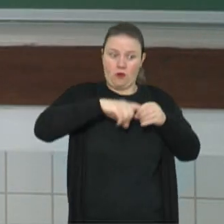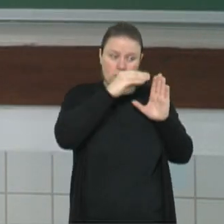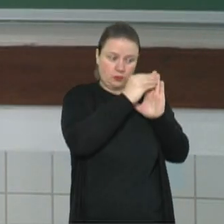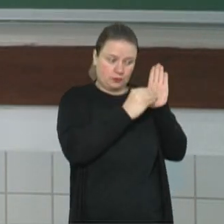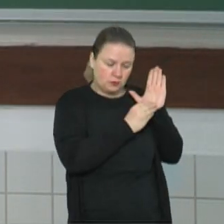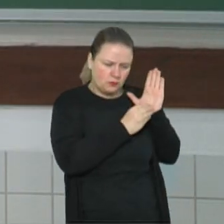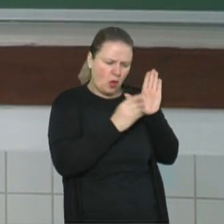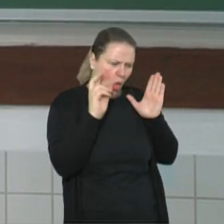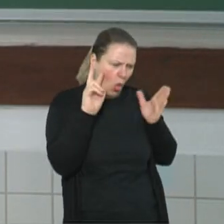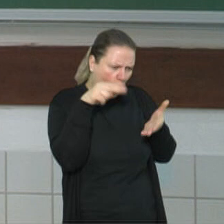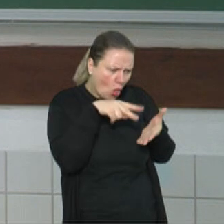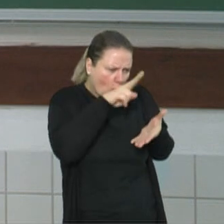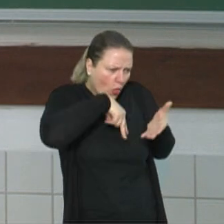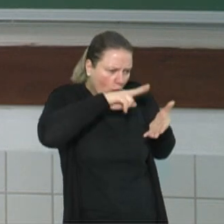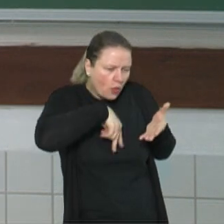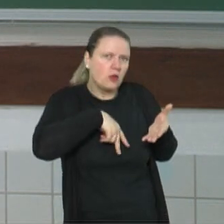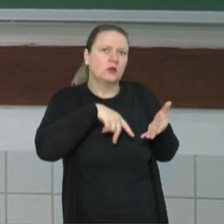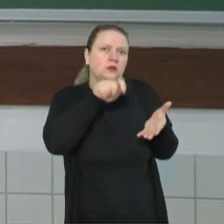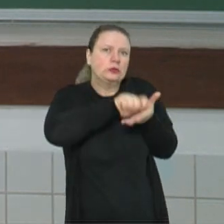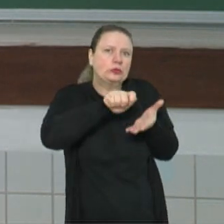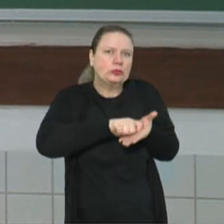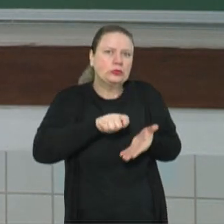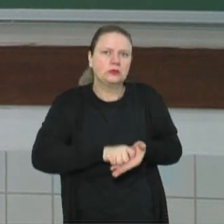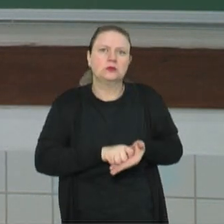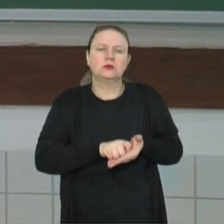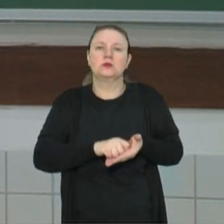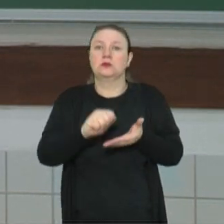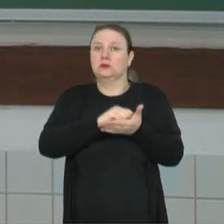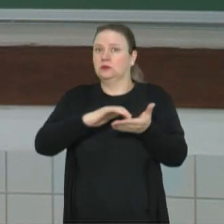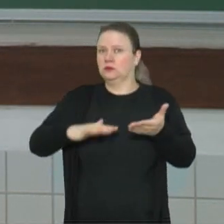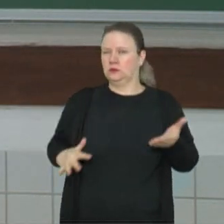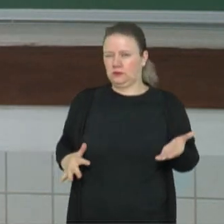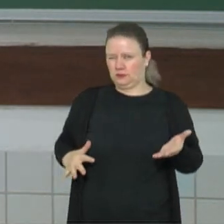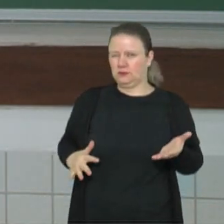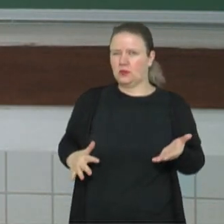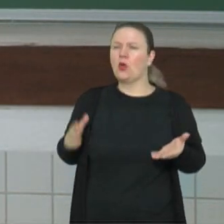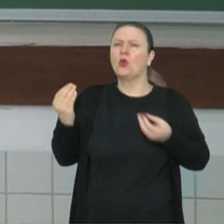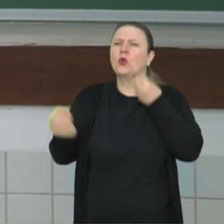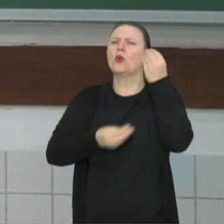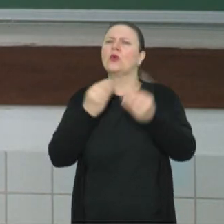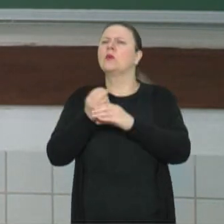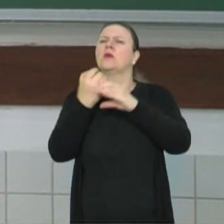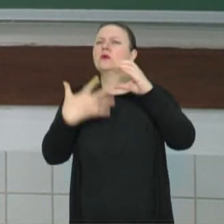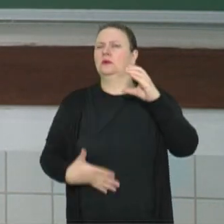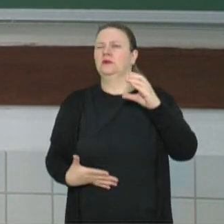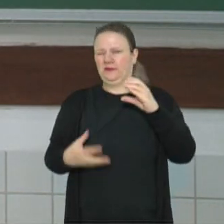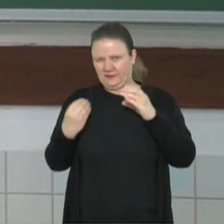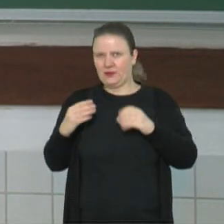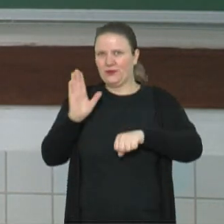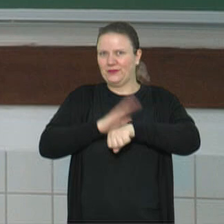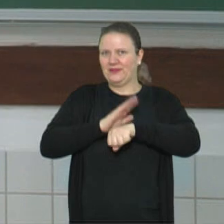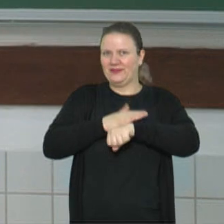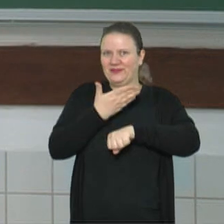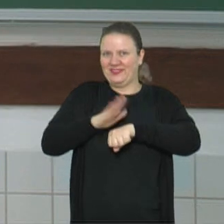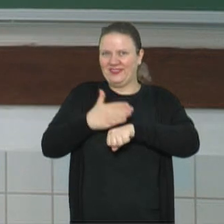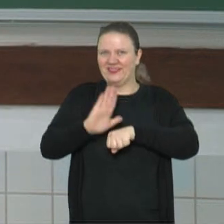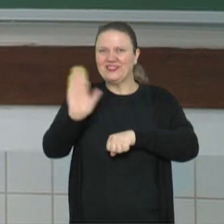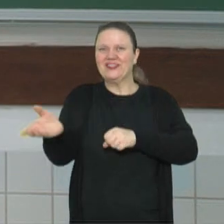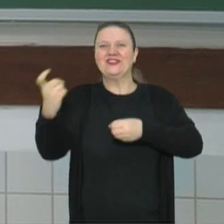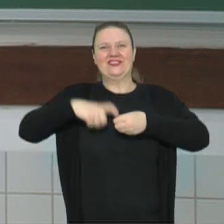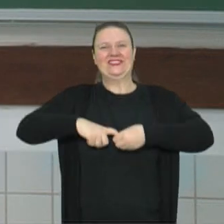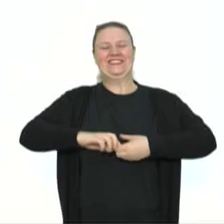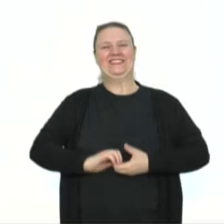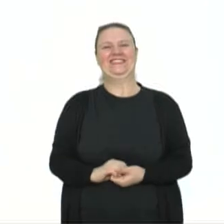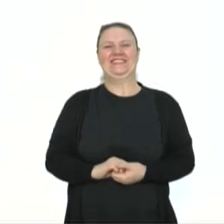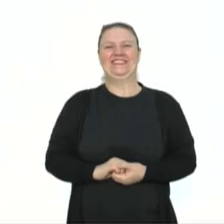conceitos, volta novamente, faz anotações lá que fala sobre a disciplina LED, como que caracteriza o vencedor. Vamos ter um tempo, já voltamos.